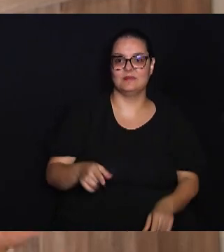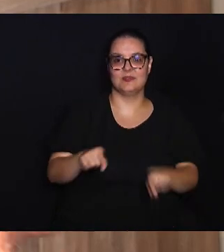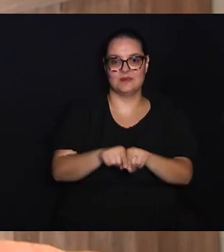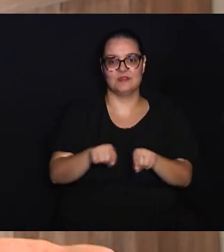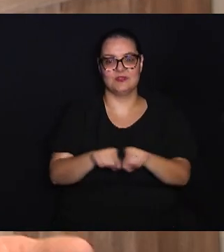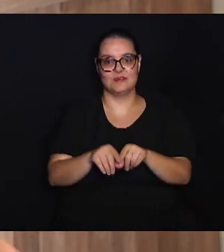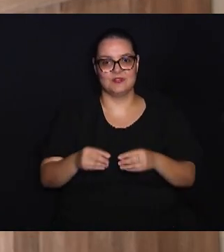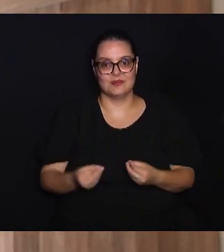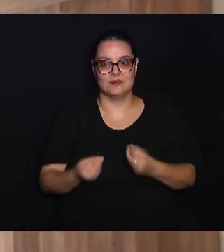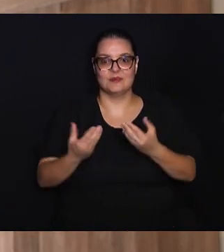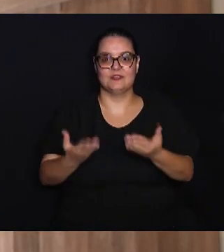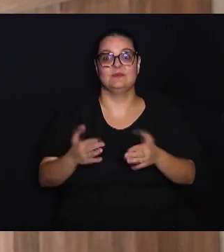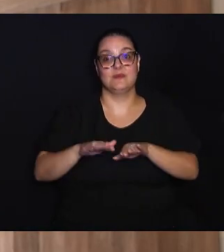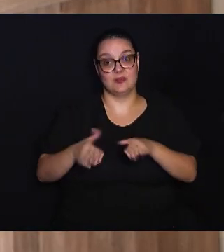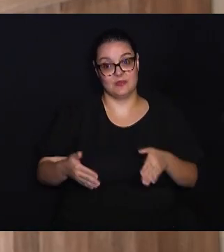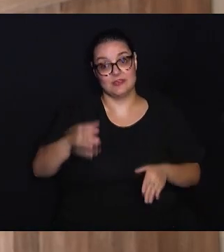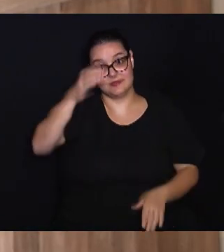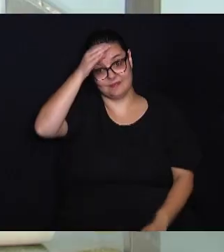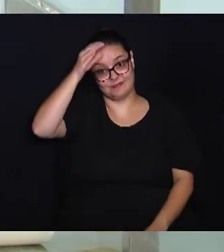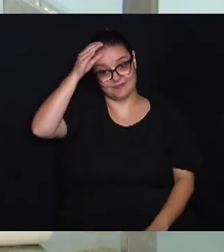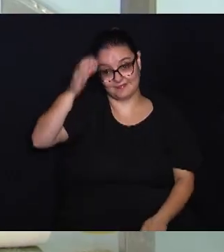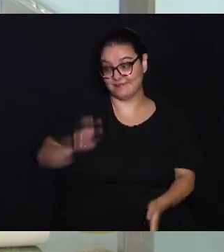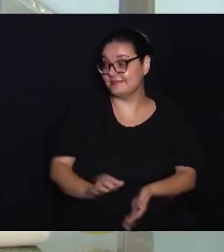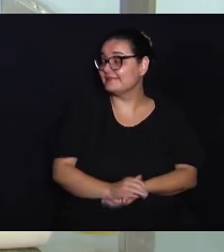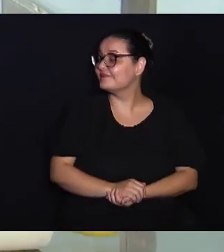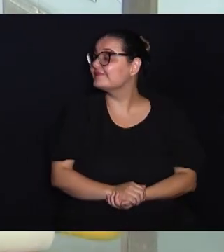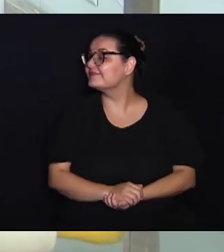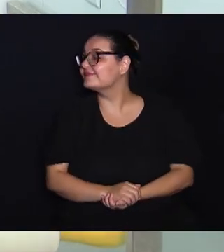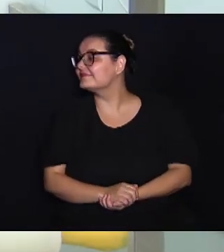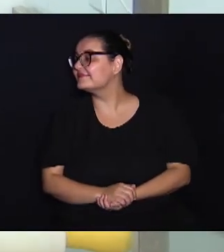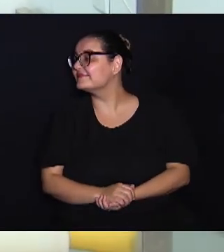o melhor pra mesa do cliente né